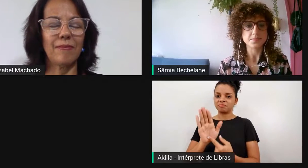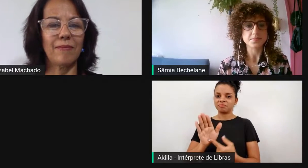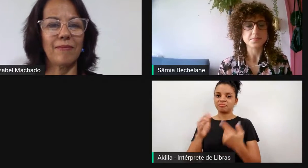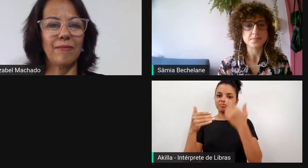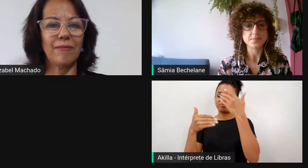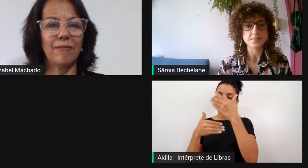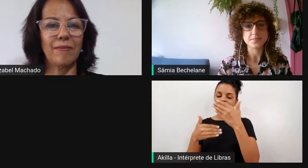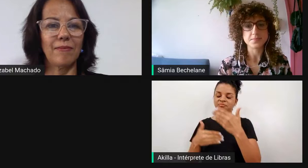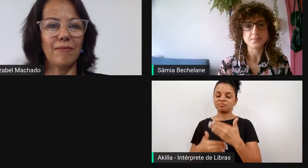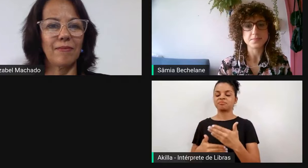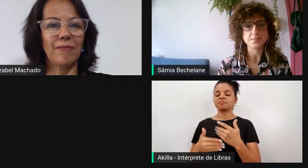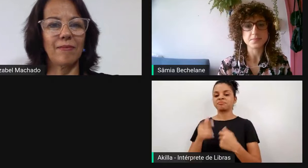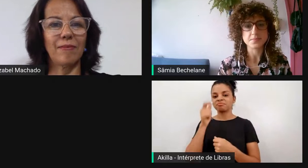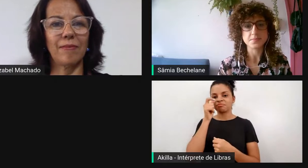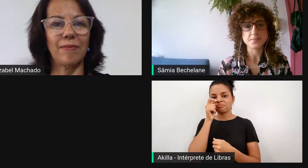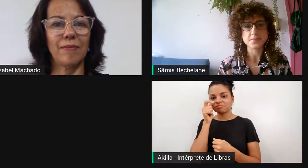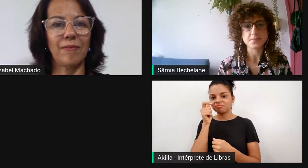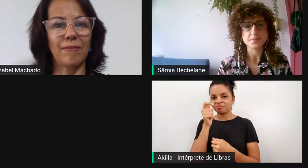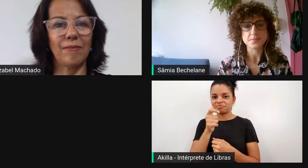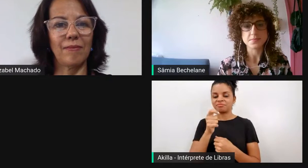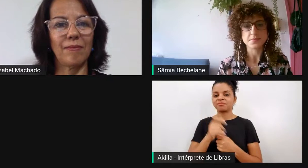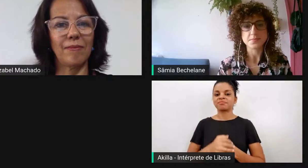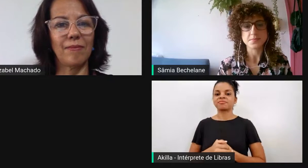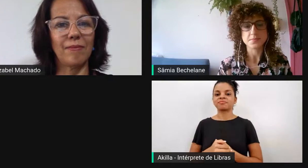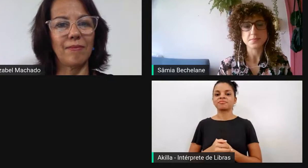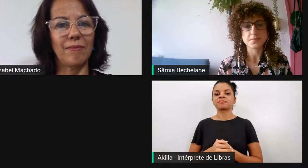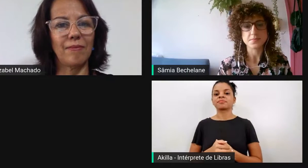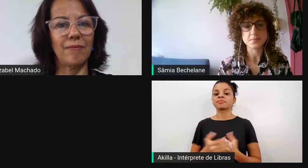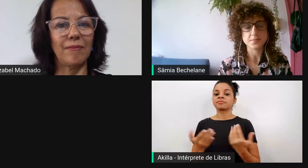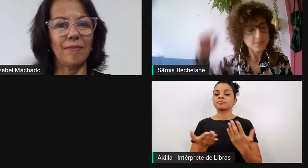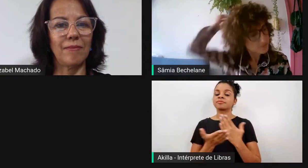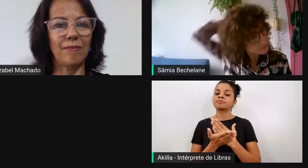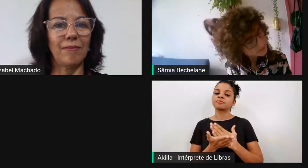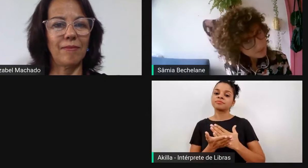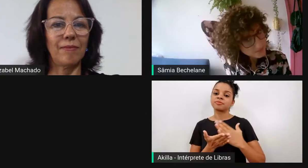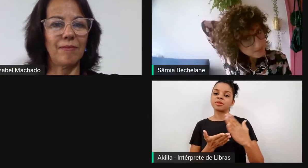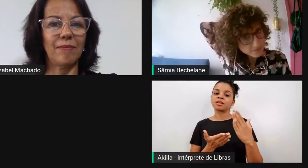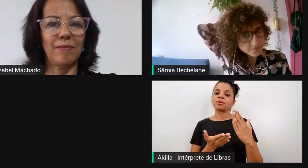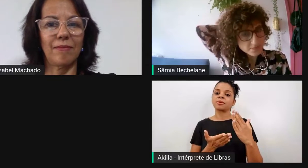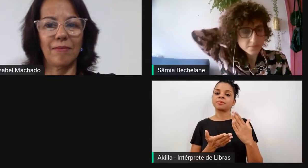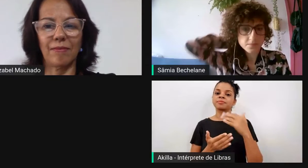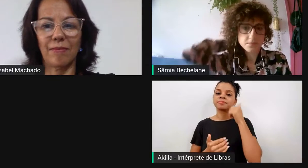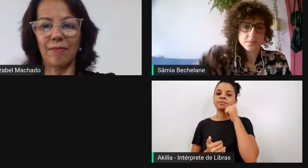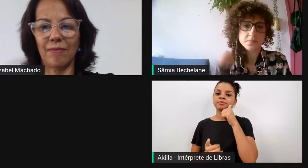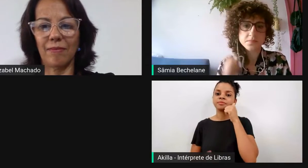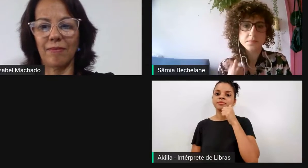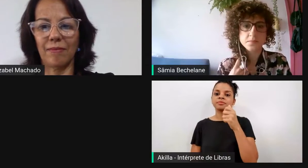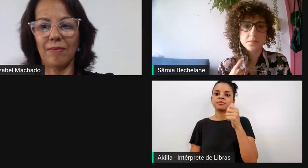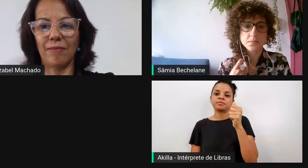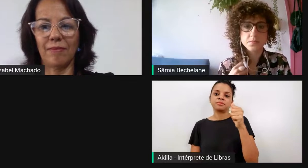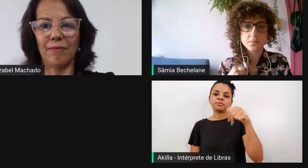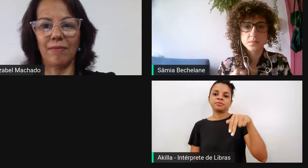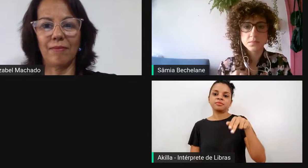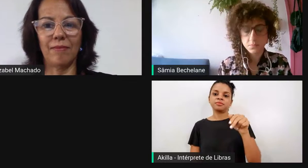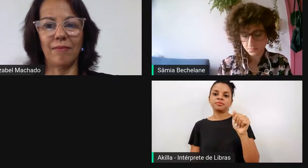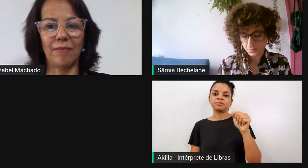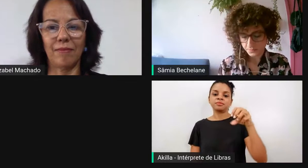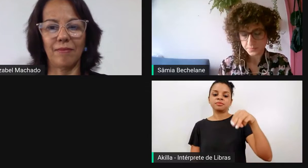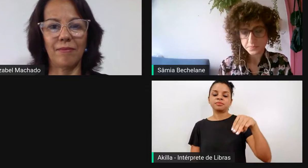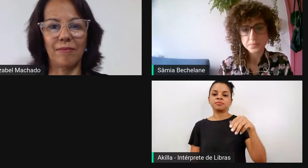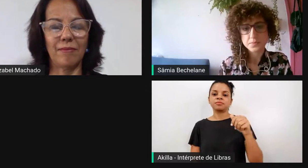interessantes, e vamos iniciar pela apresentação da Ana Marúzia Pinheiro Lima, cujo título